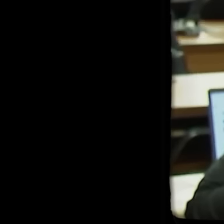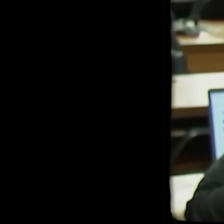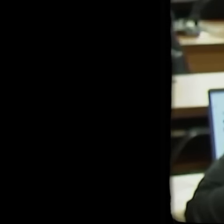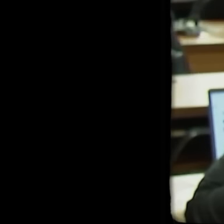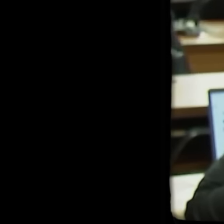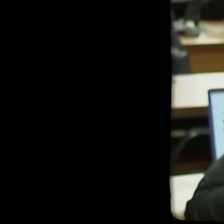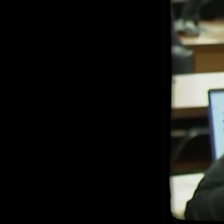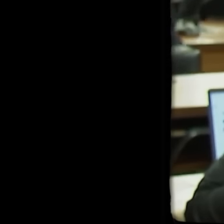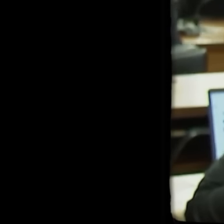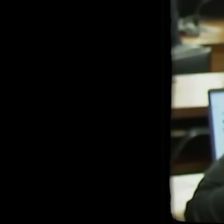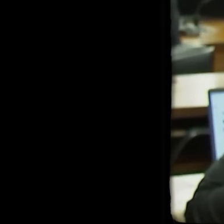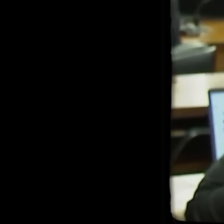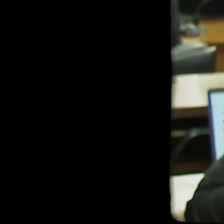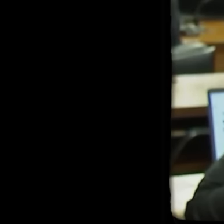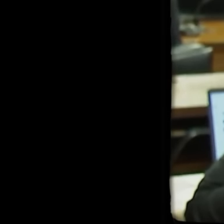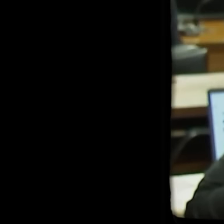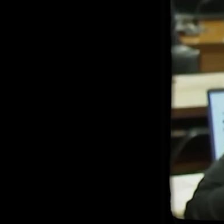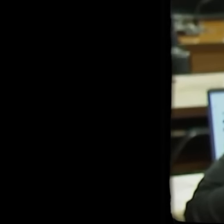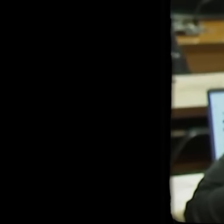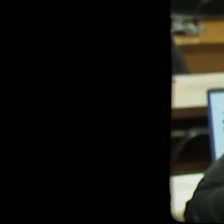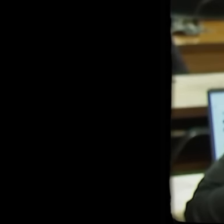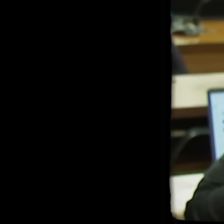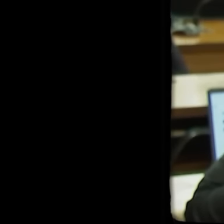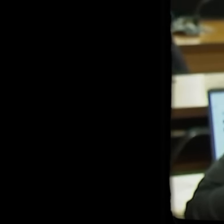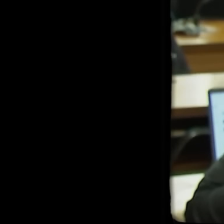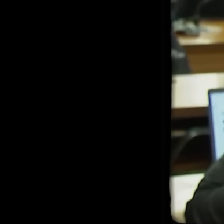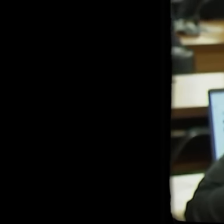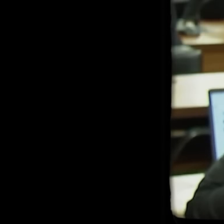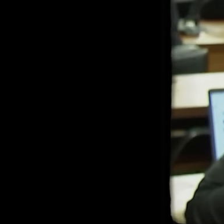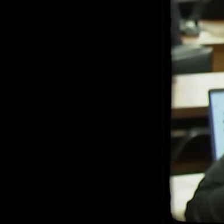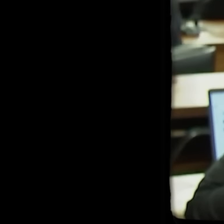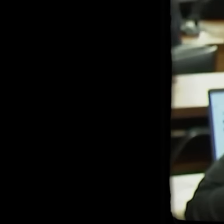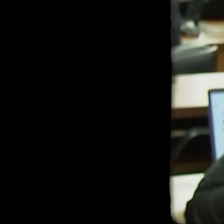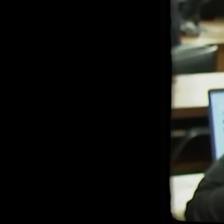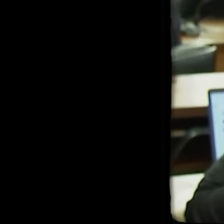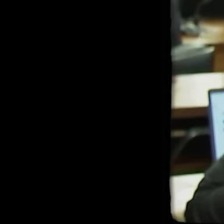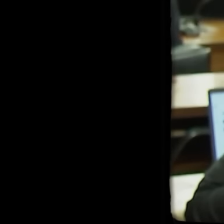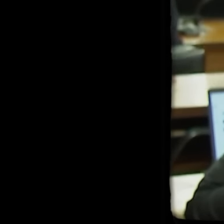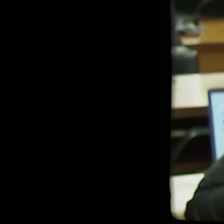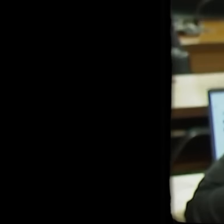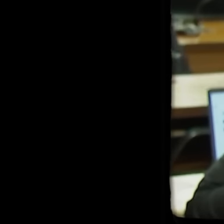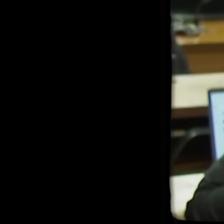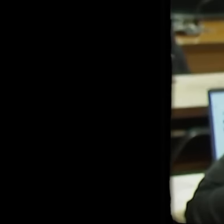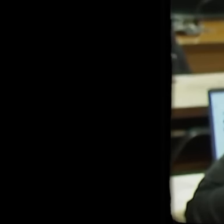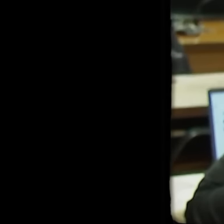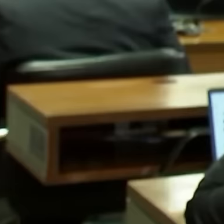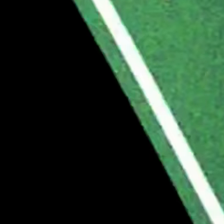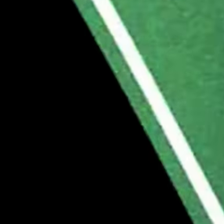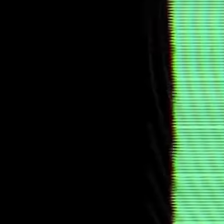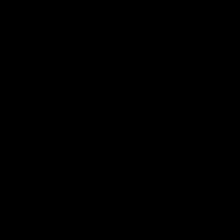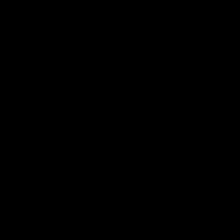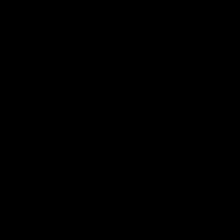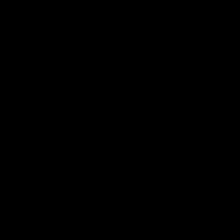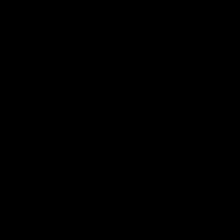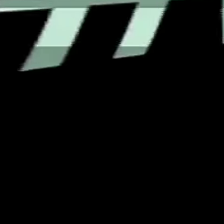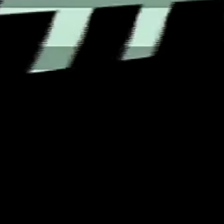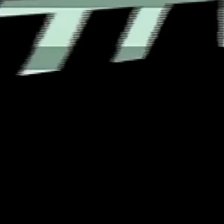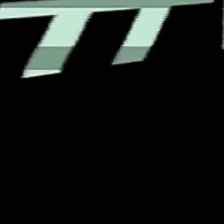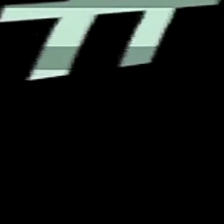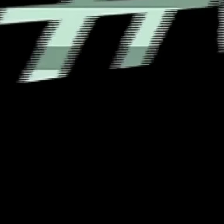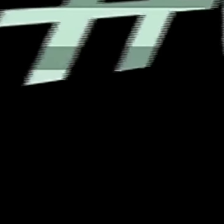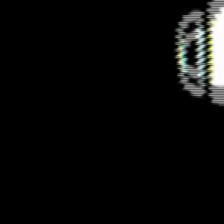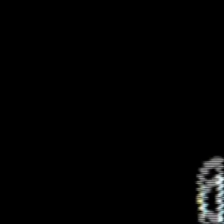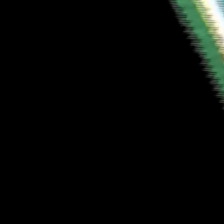dos convocados. E caso comparecessem, teriam o direito de permanecer em silêncio diante dos questionamentos.